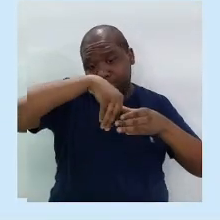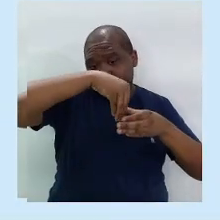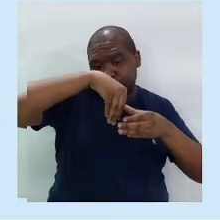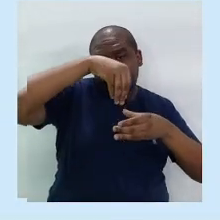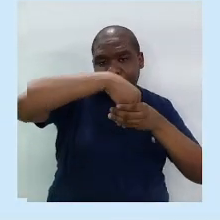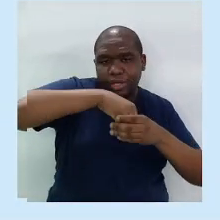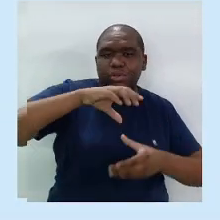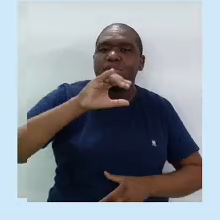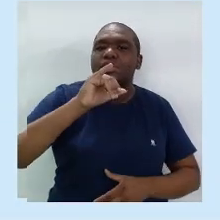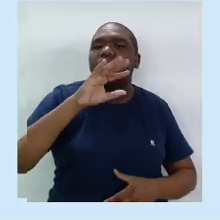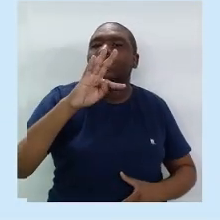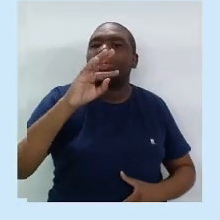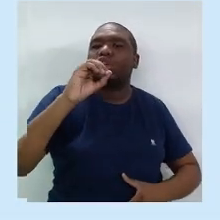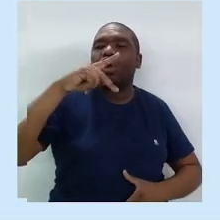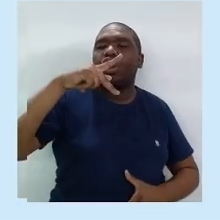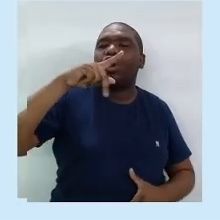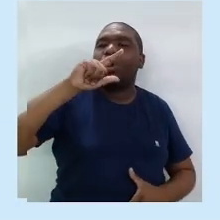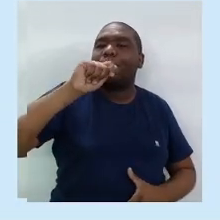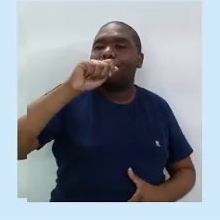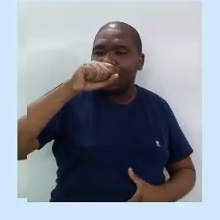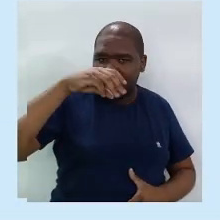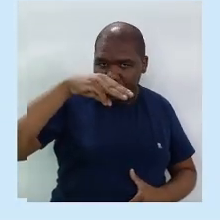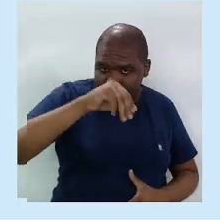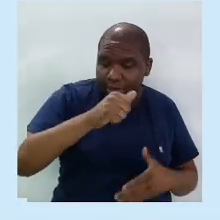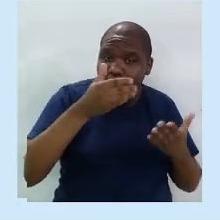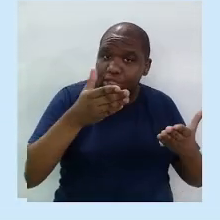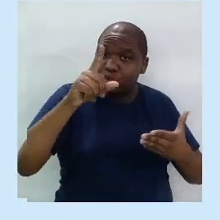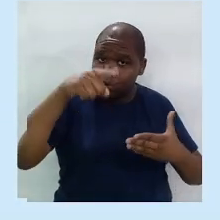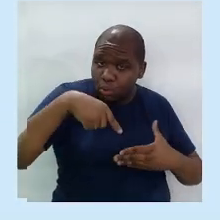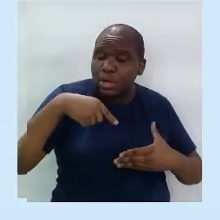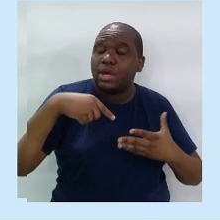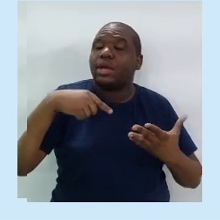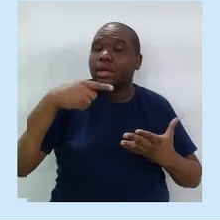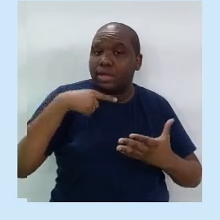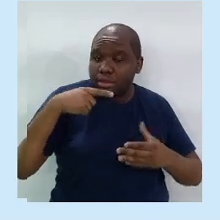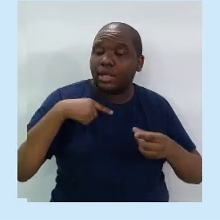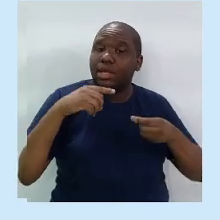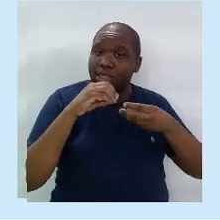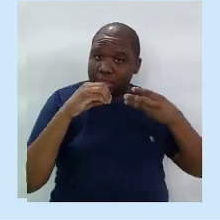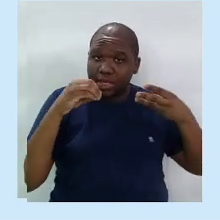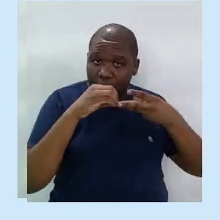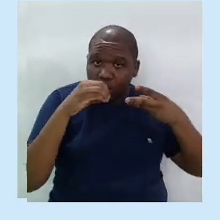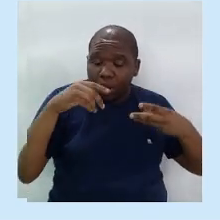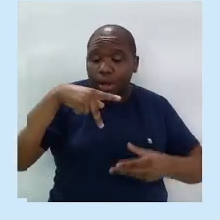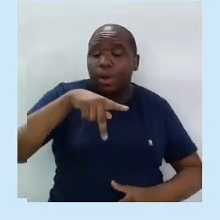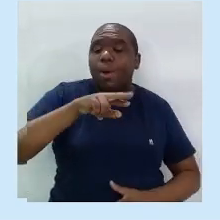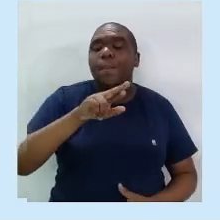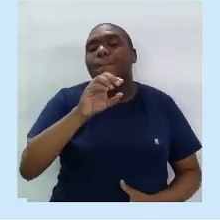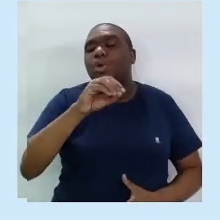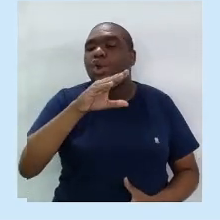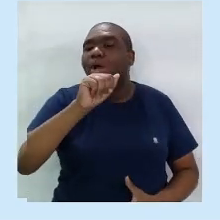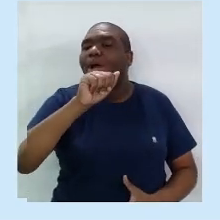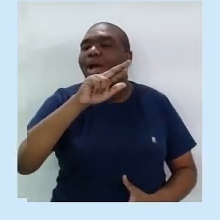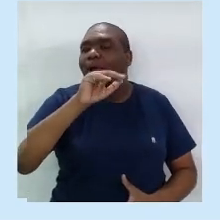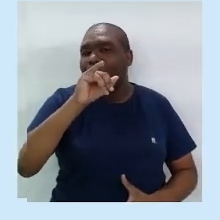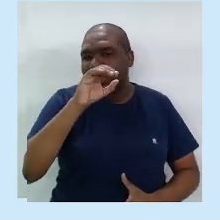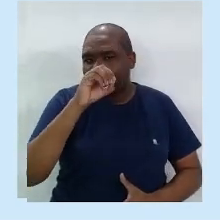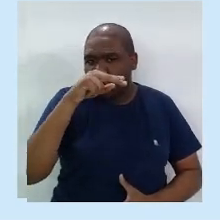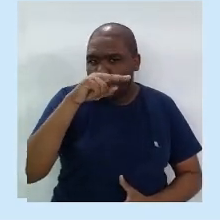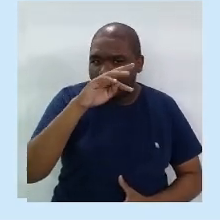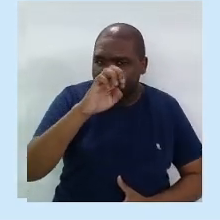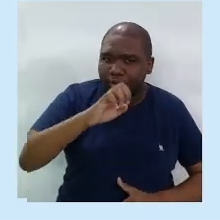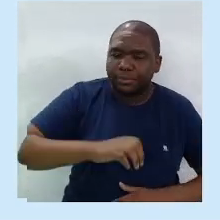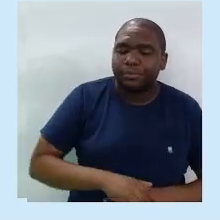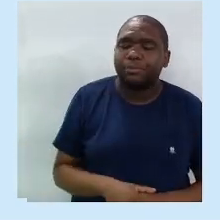citoplasma. Ok? Isso aí é a célula que é a célula procarionte. Bom, se